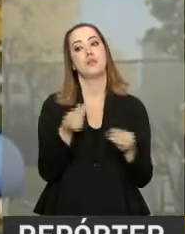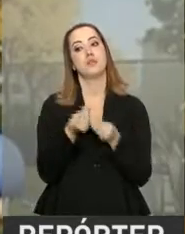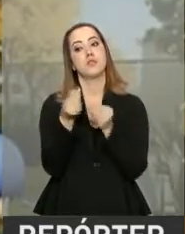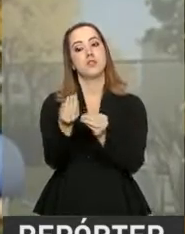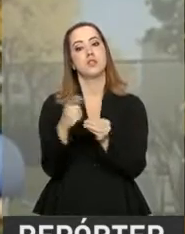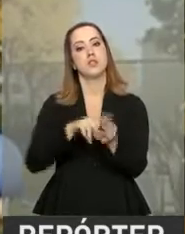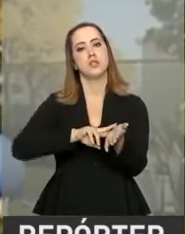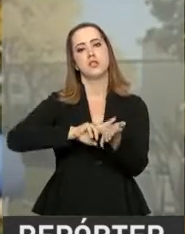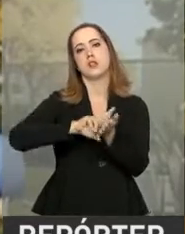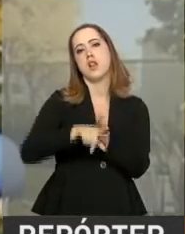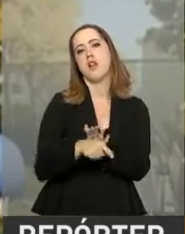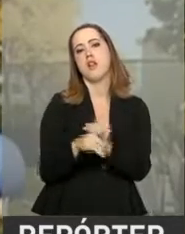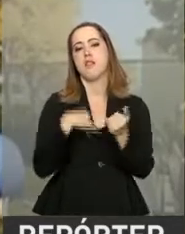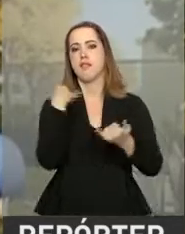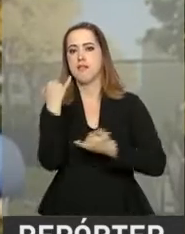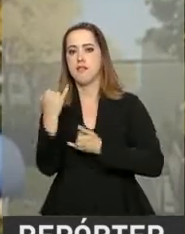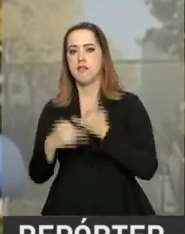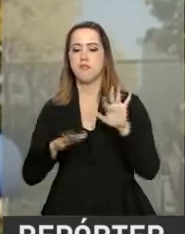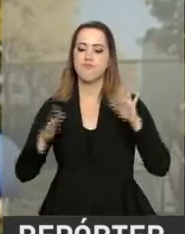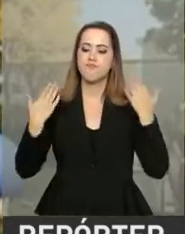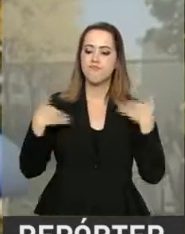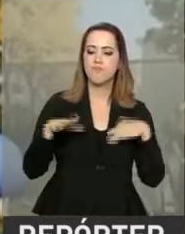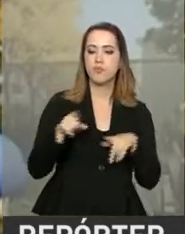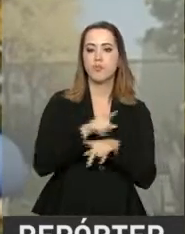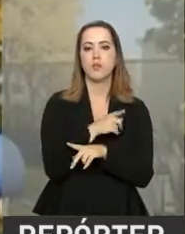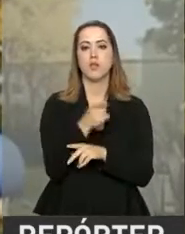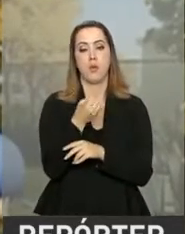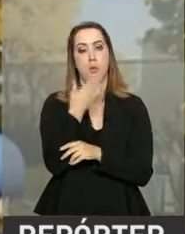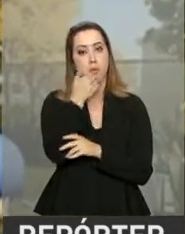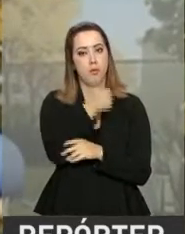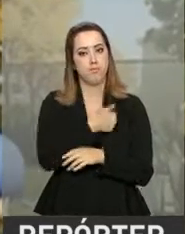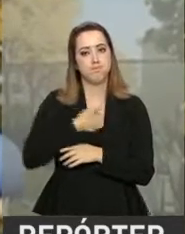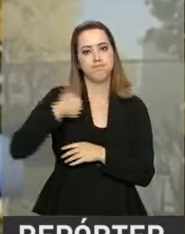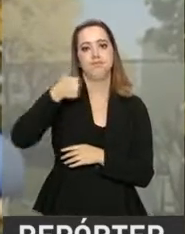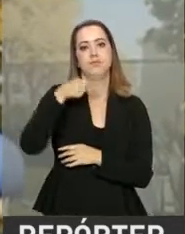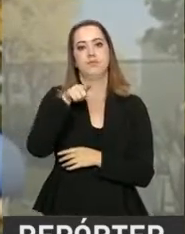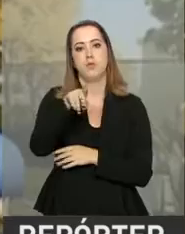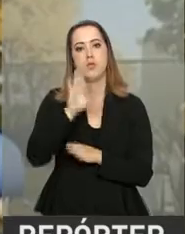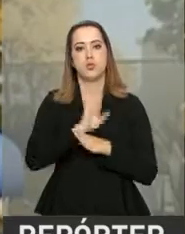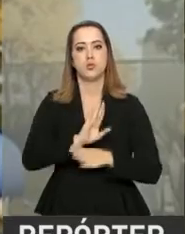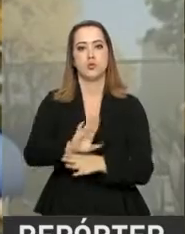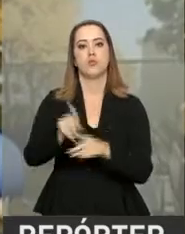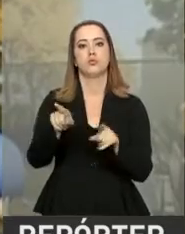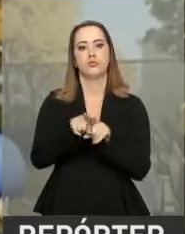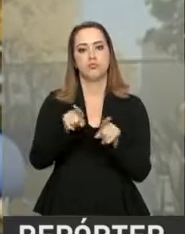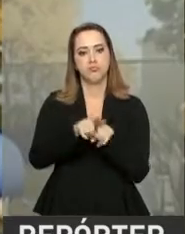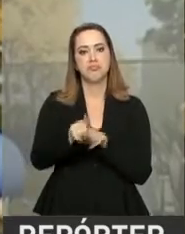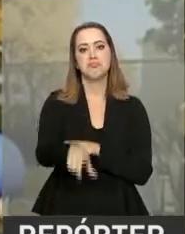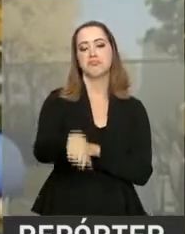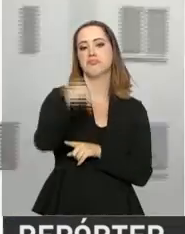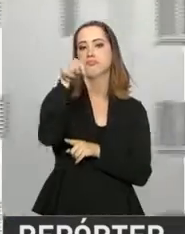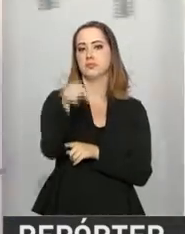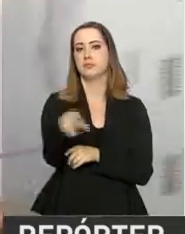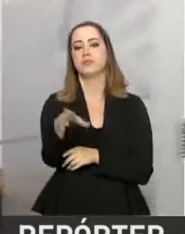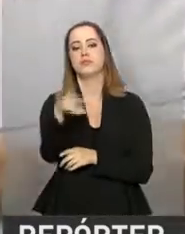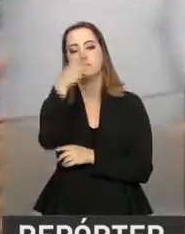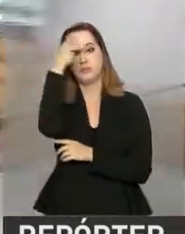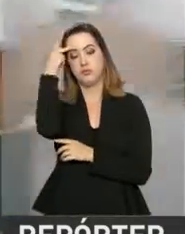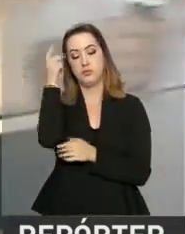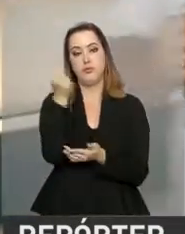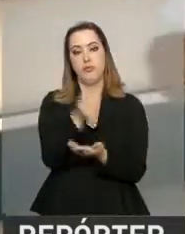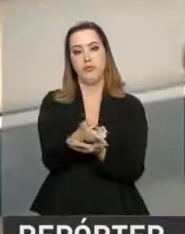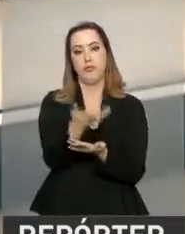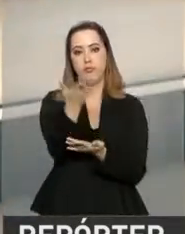isso, fatores de lazer e qualidade no que você está oferecendo, ajuda bastante o cliente a definir a aquisição. Na hora